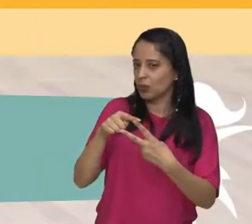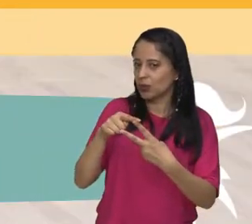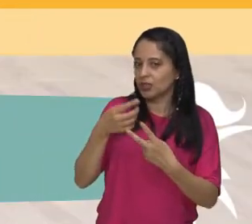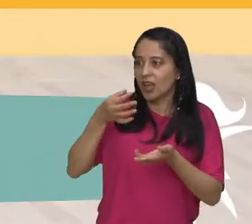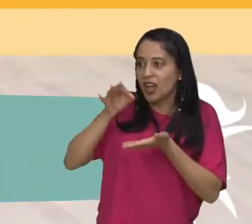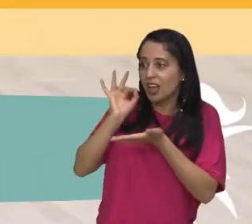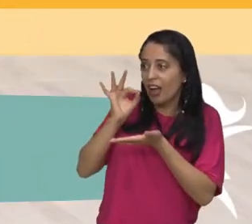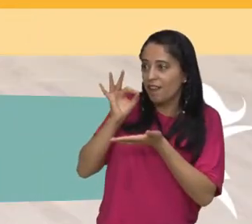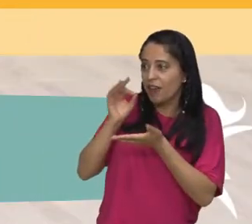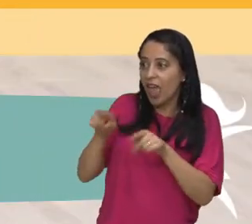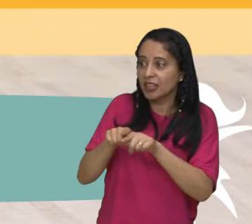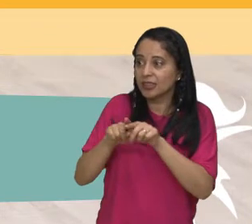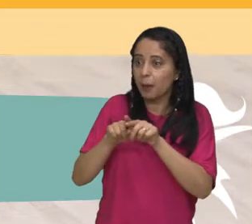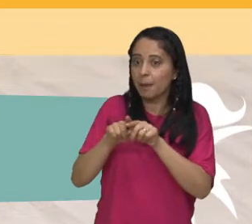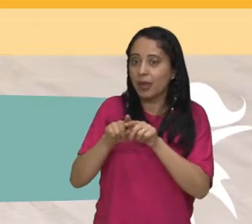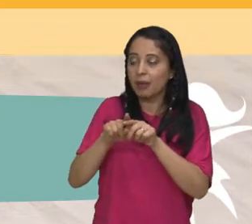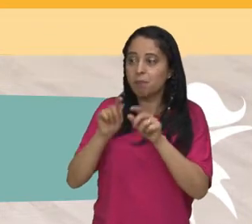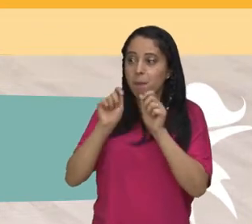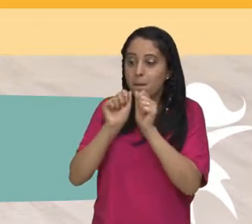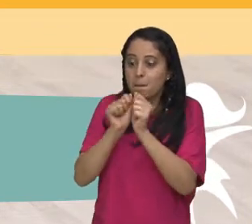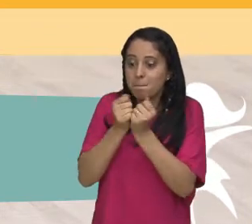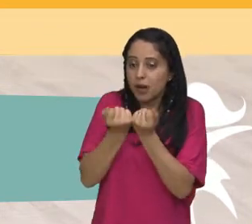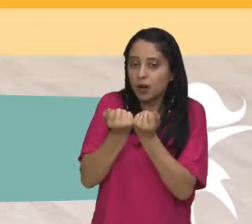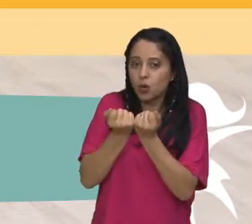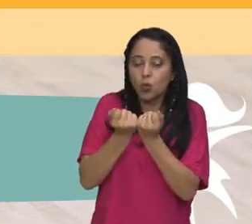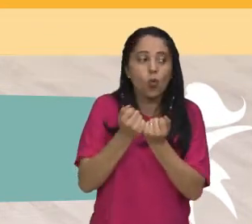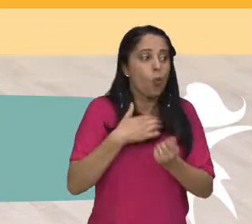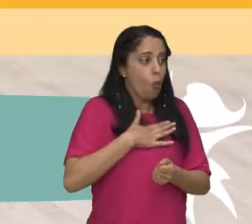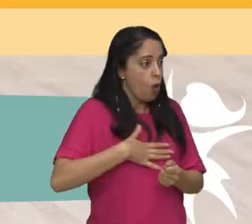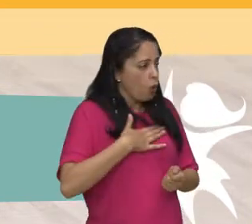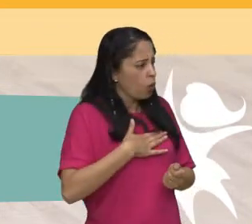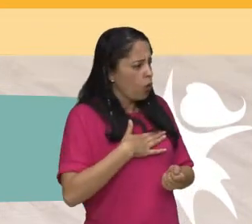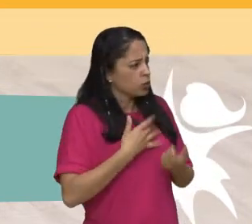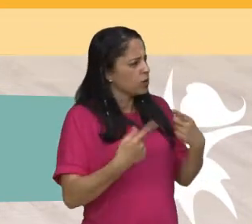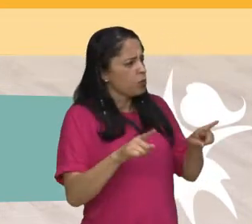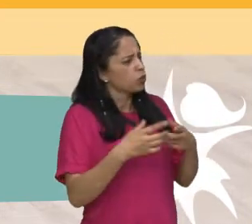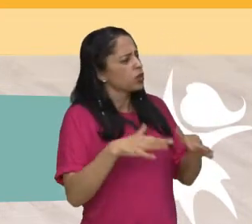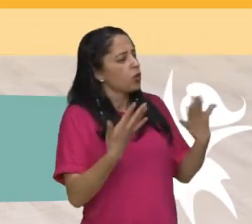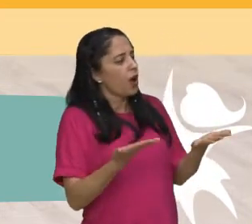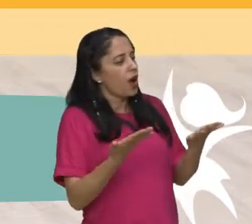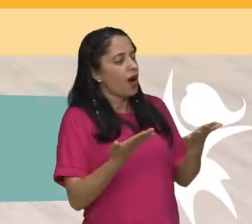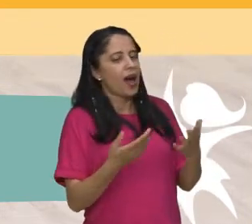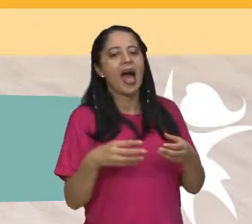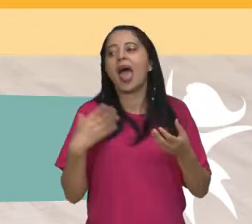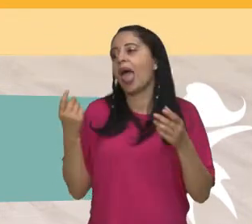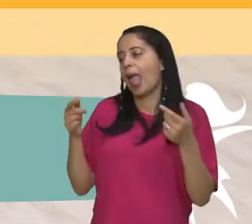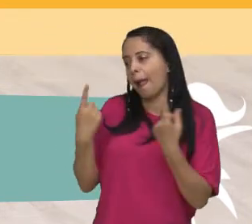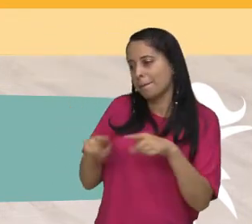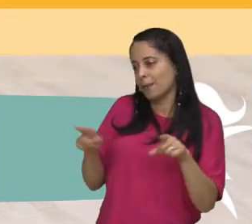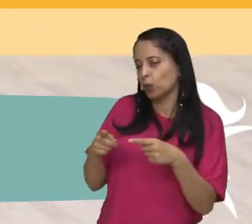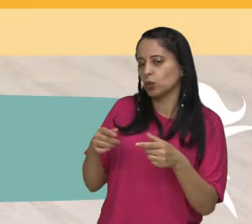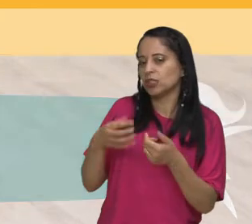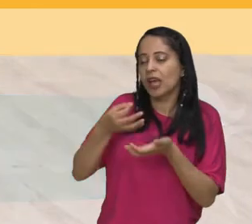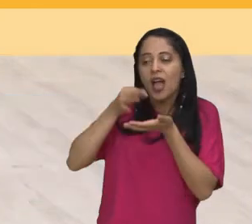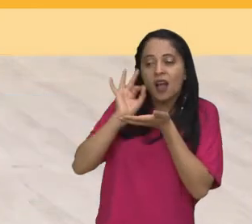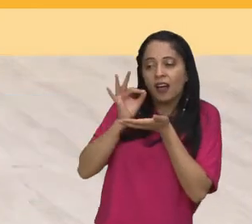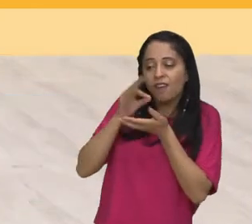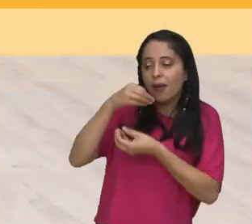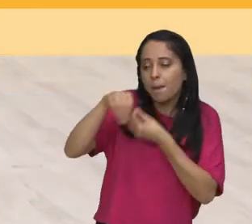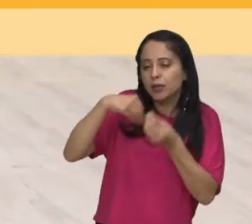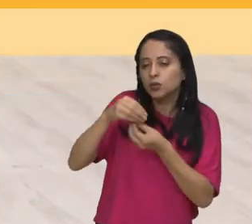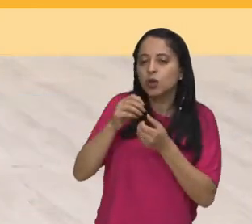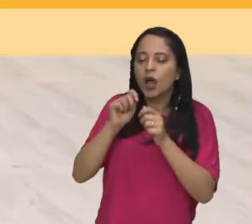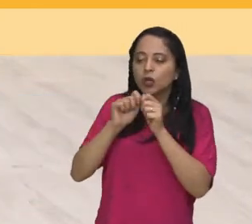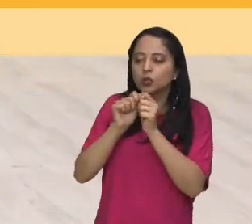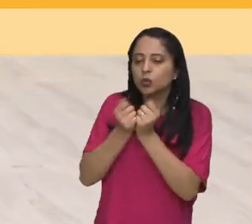e pão. Olha, eu também gosto. Eu quero. Que música é essa? É a música do Café com Pão. O que eu mais